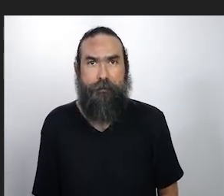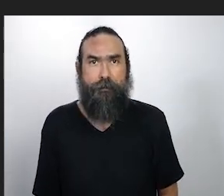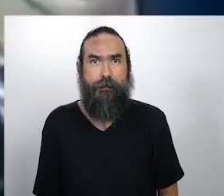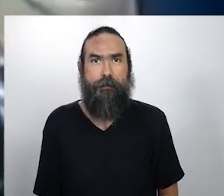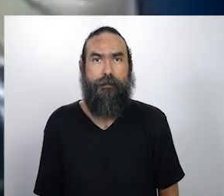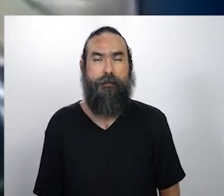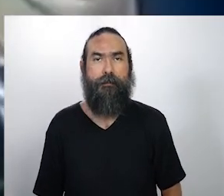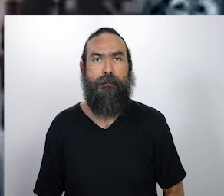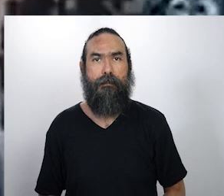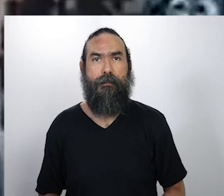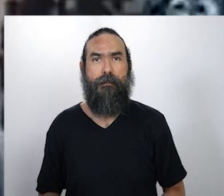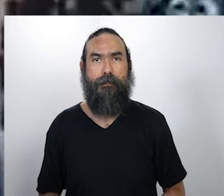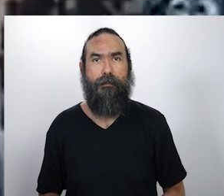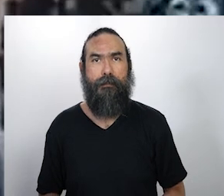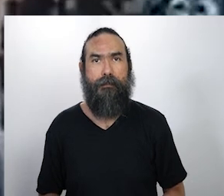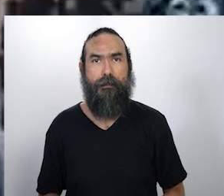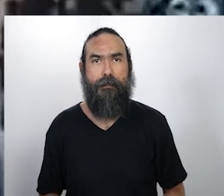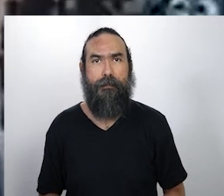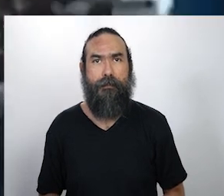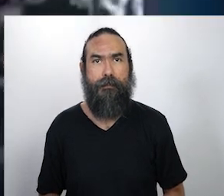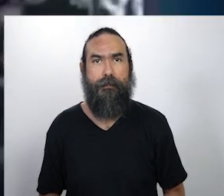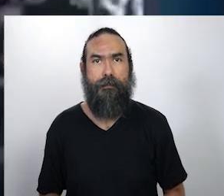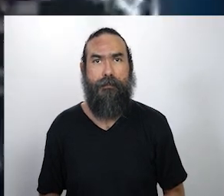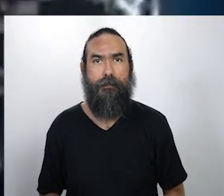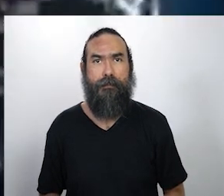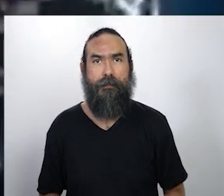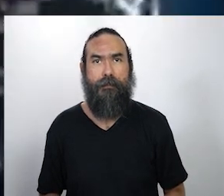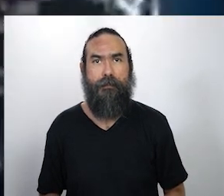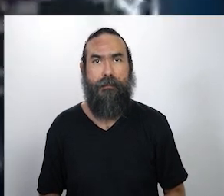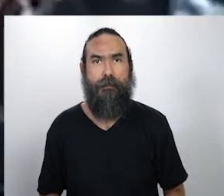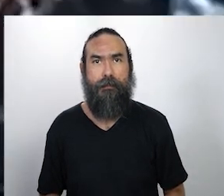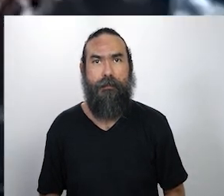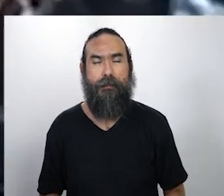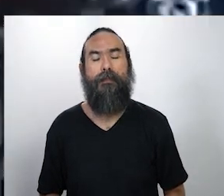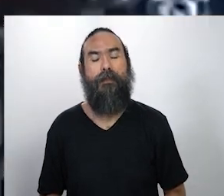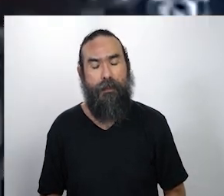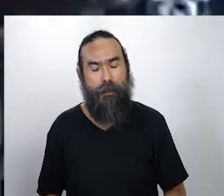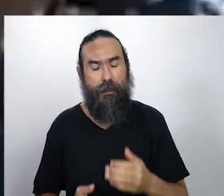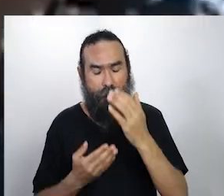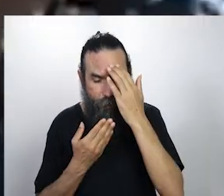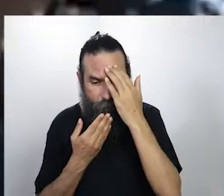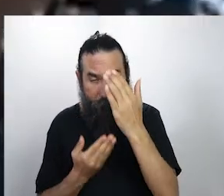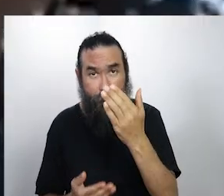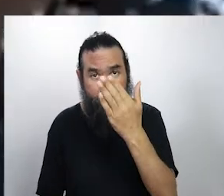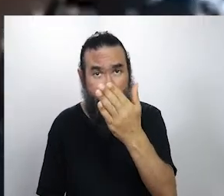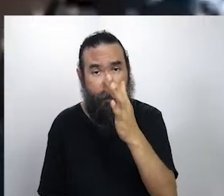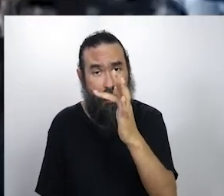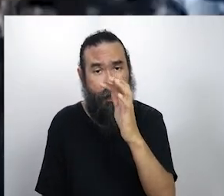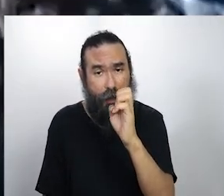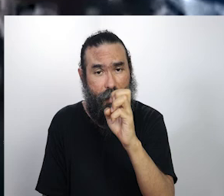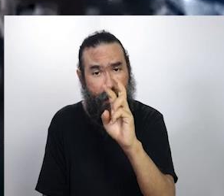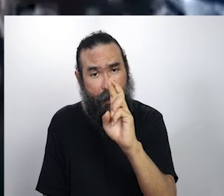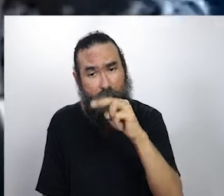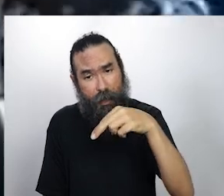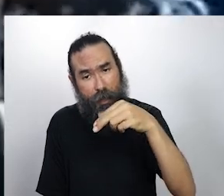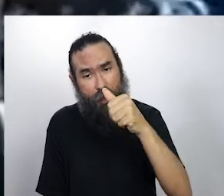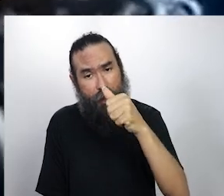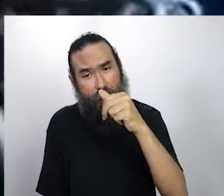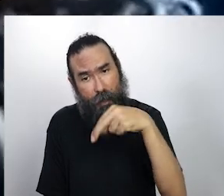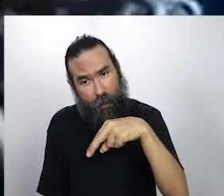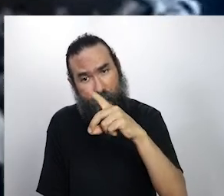Oi. Obrigada, Fernando. Obrigada demais. Nossa, sempre muito interessante ver essa história da formação